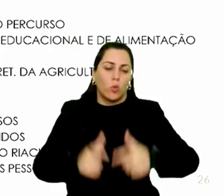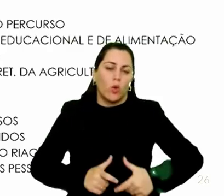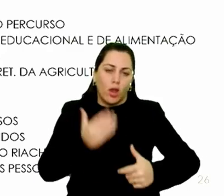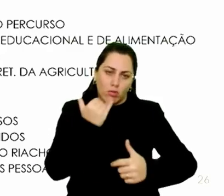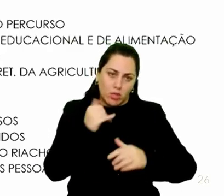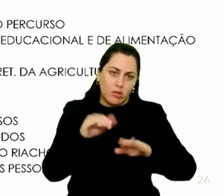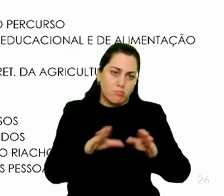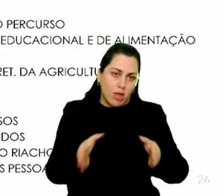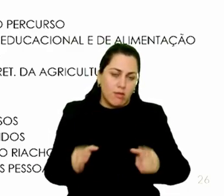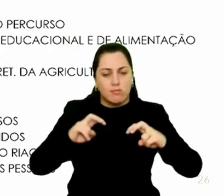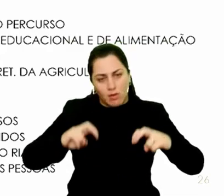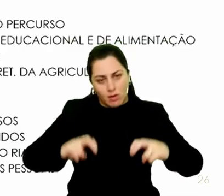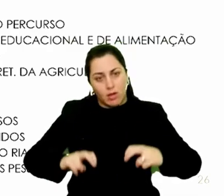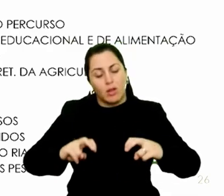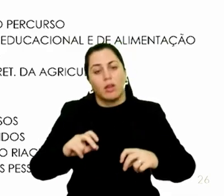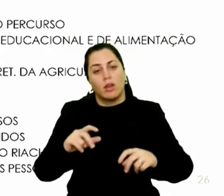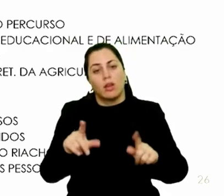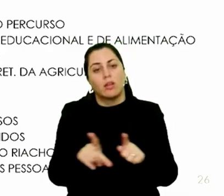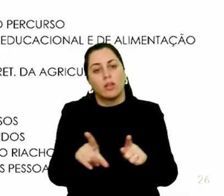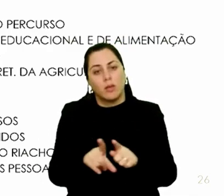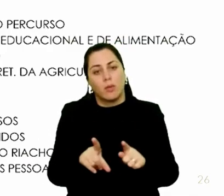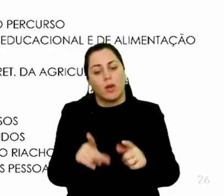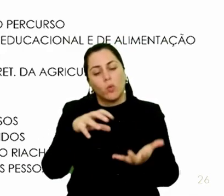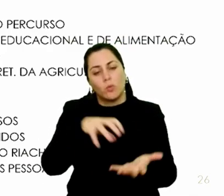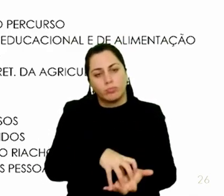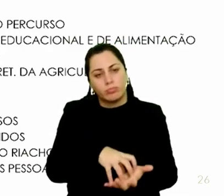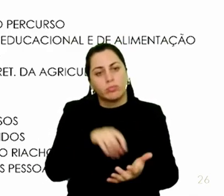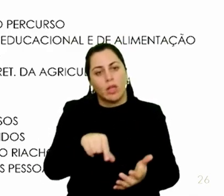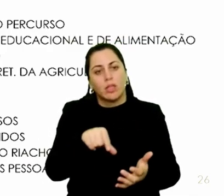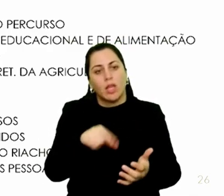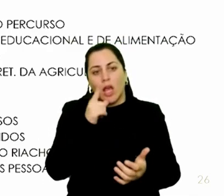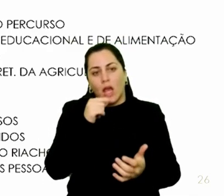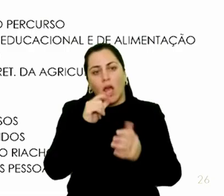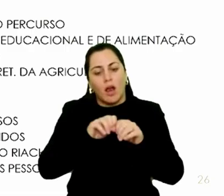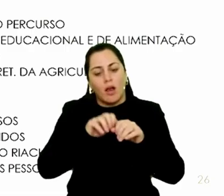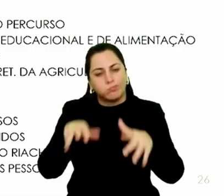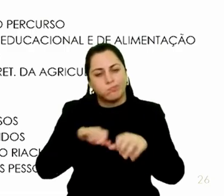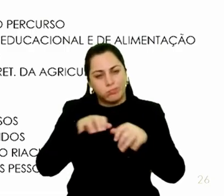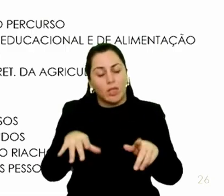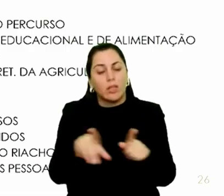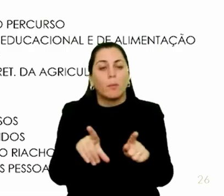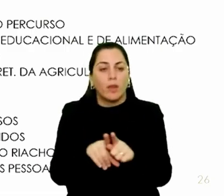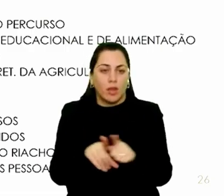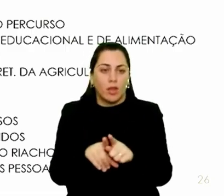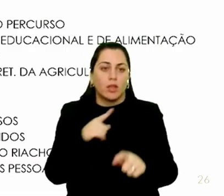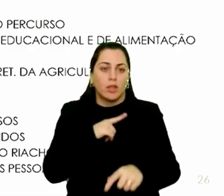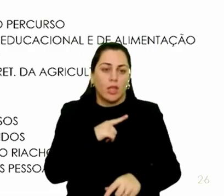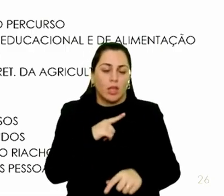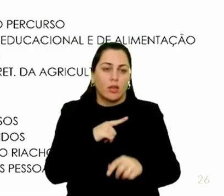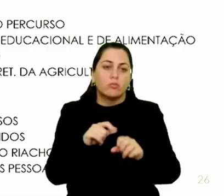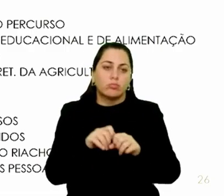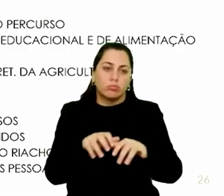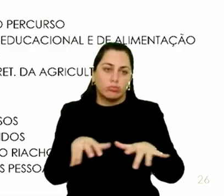alimentação, composto ali também com uma praça central, com uma fonte, onde se